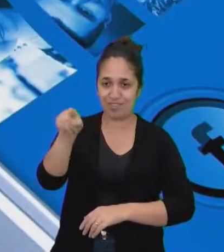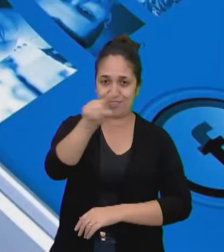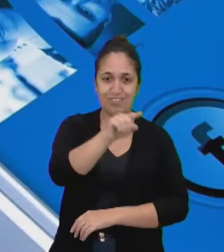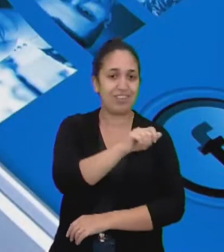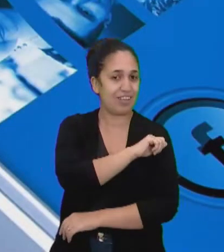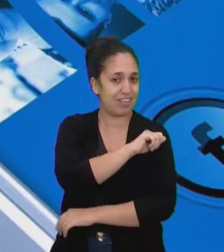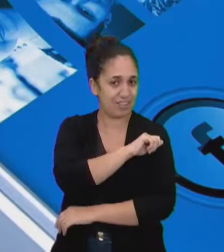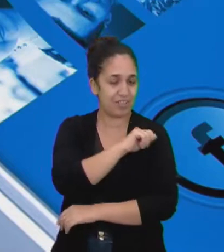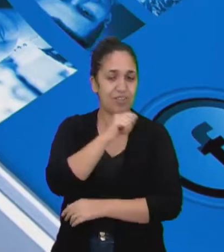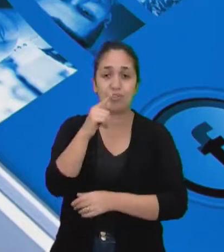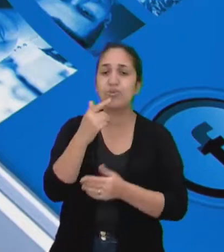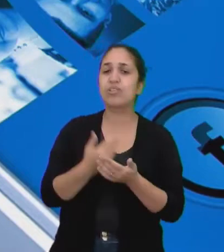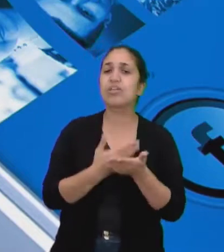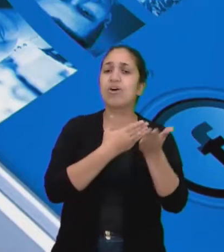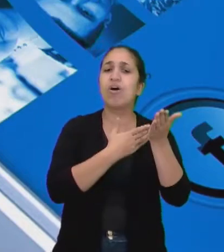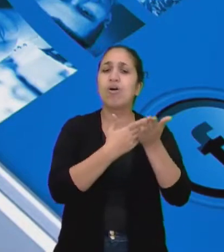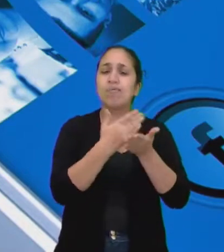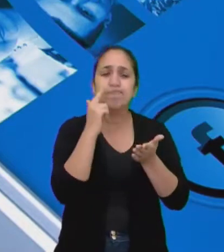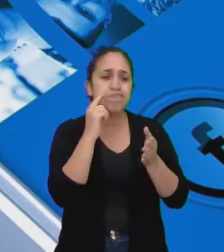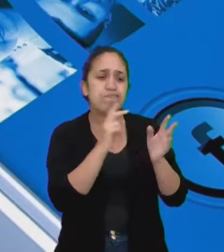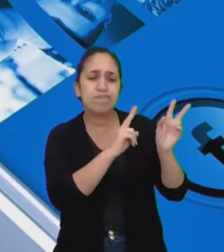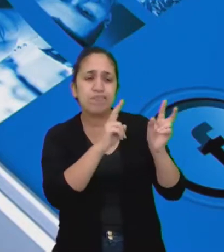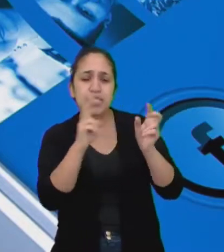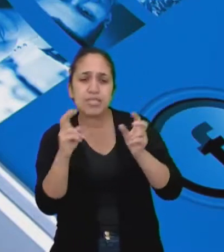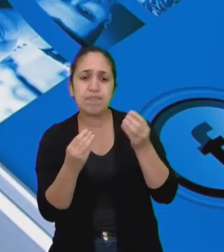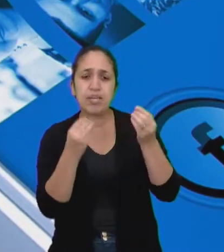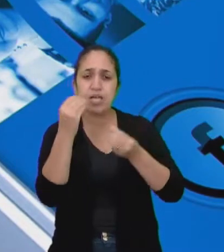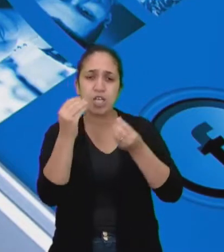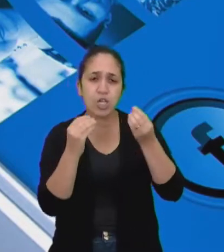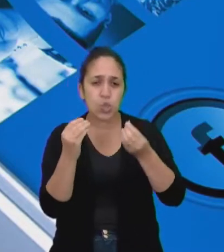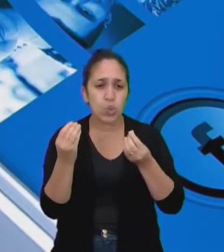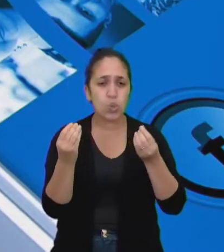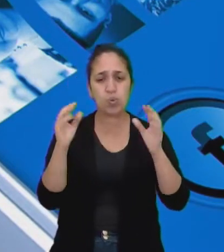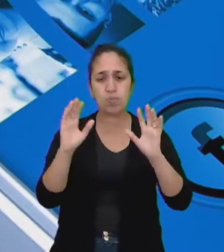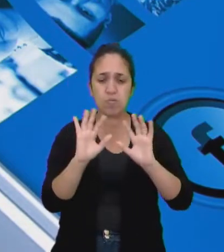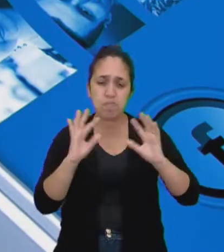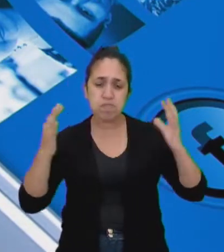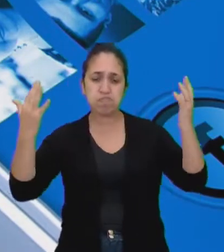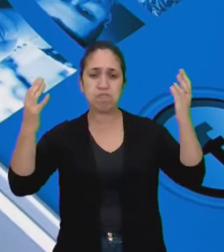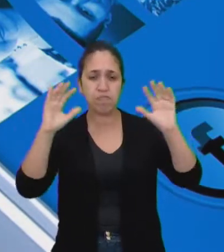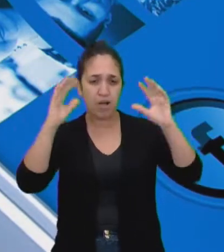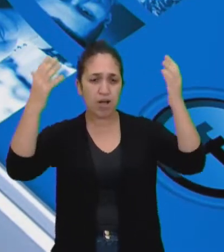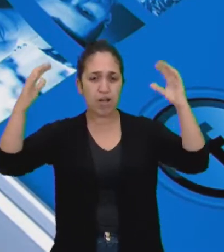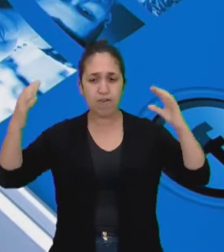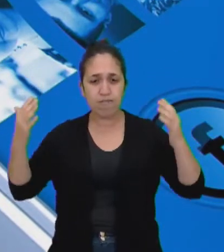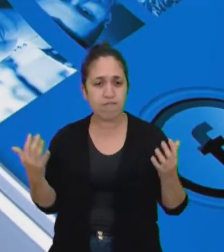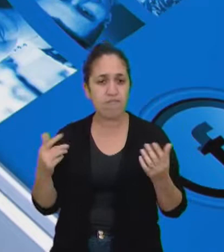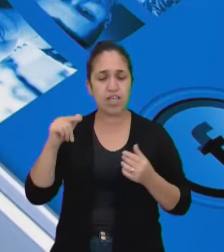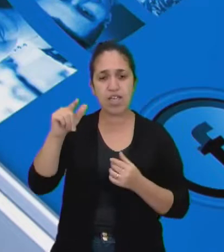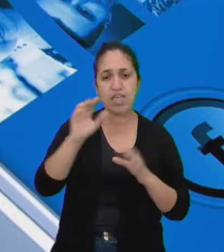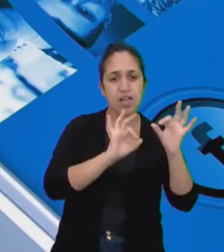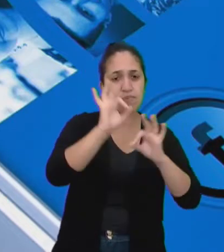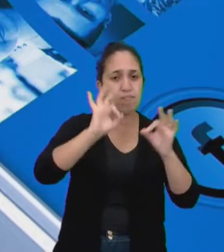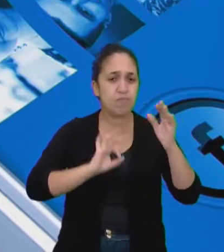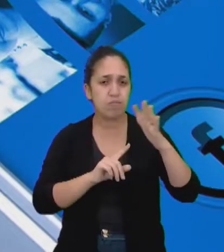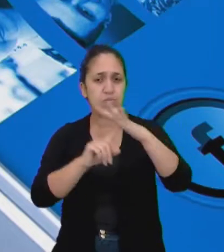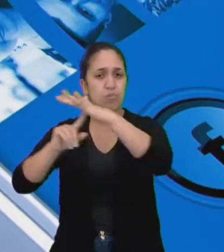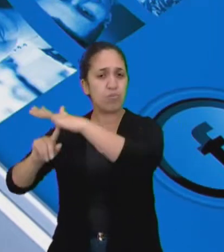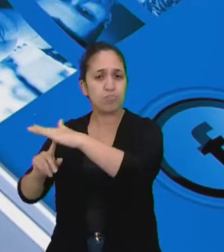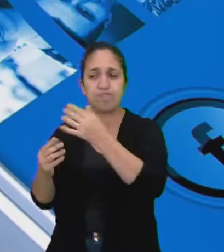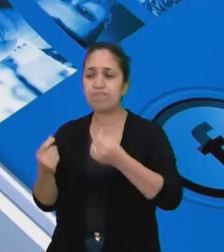quê? Começamos a perceber como que a gente pode elaborar uma feira e agora chegou naquele momento de produzir essa feira,